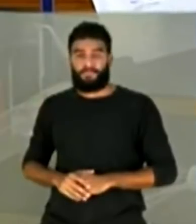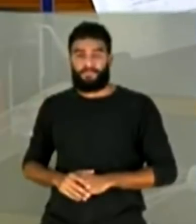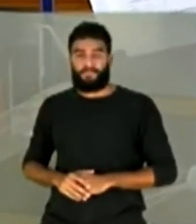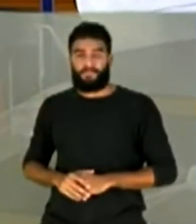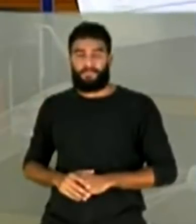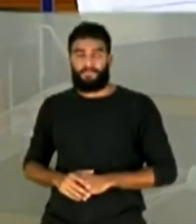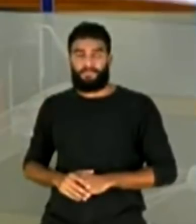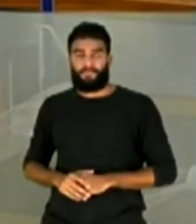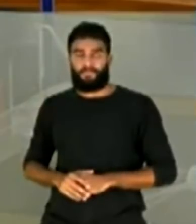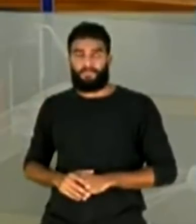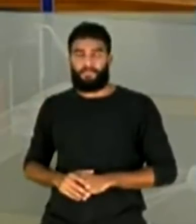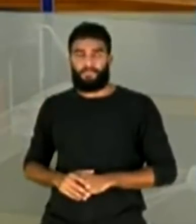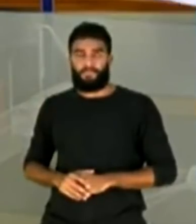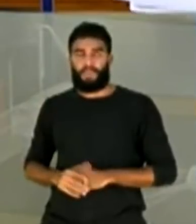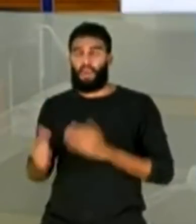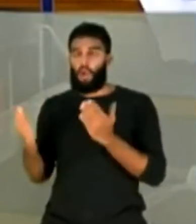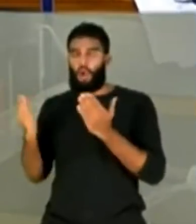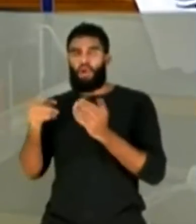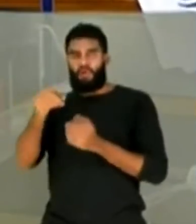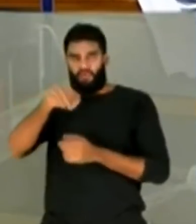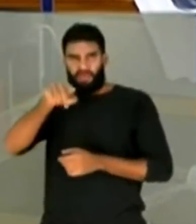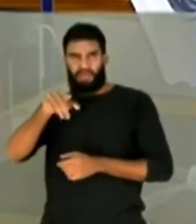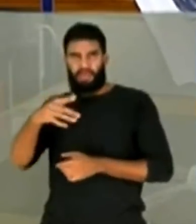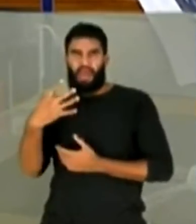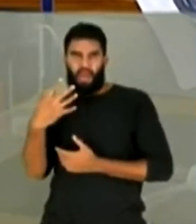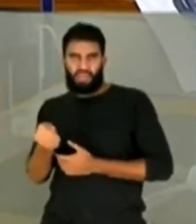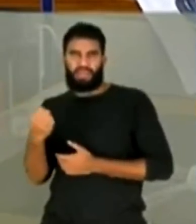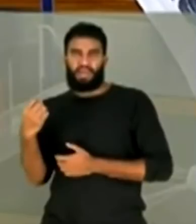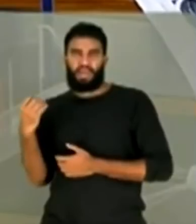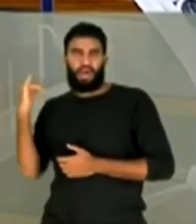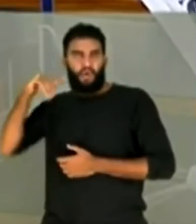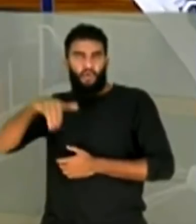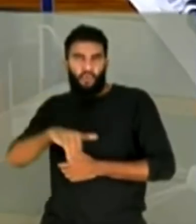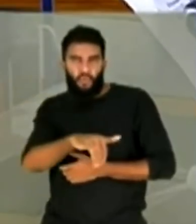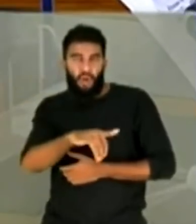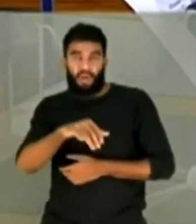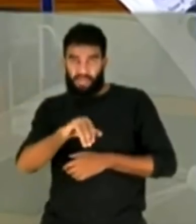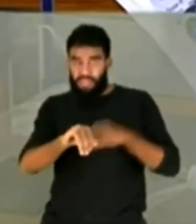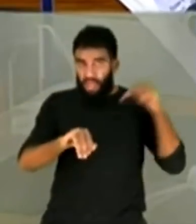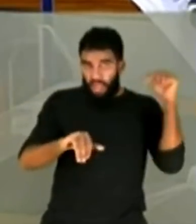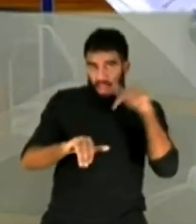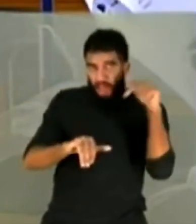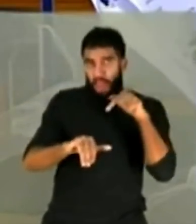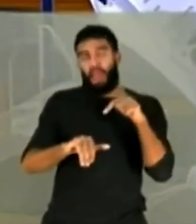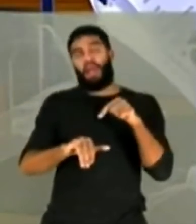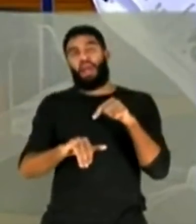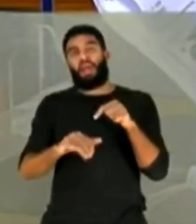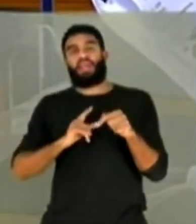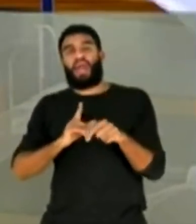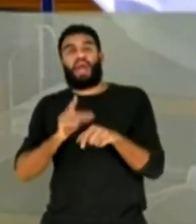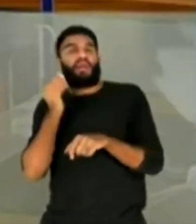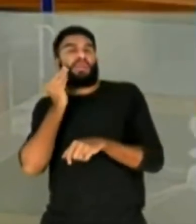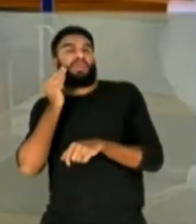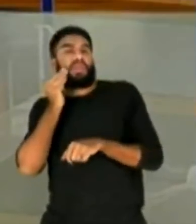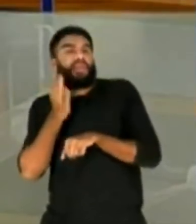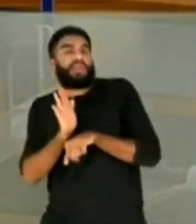analogicamente à situação dos imunizantes, você aceitaria voar em uma aeronave ao ser informado que os motores estão em testes